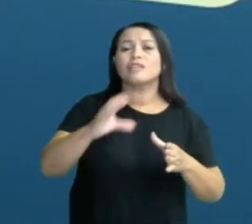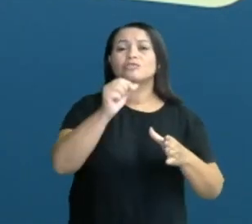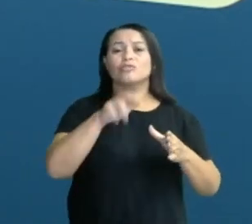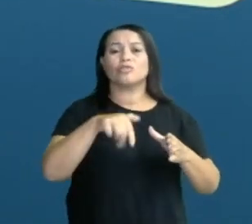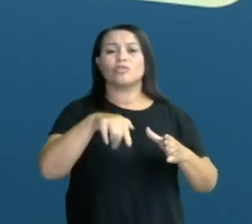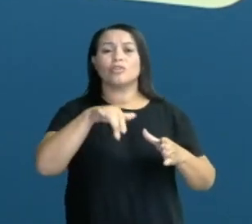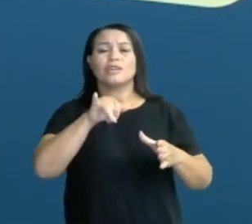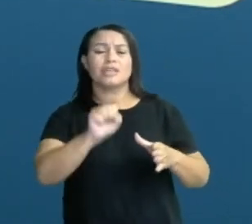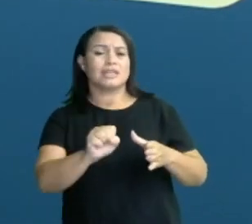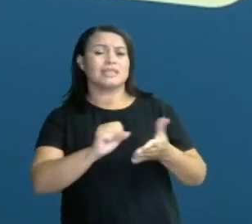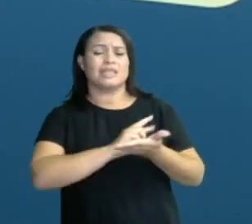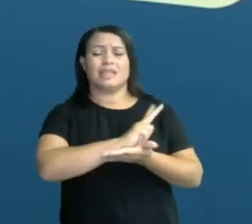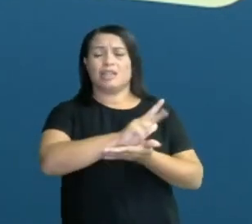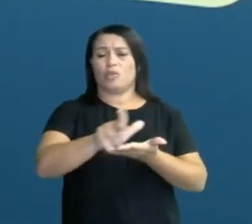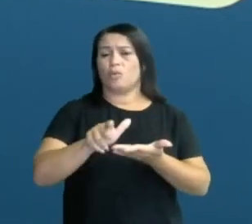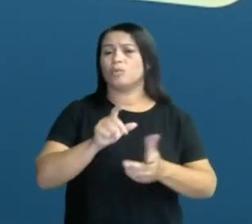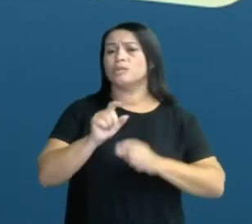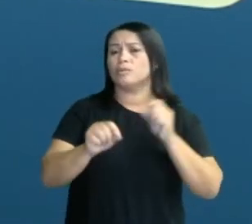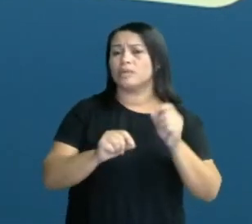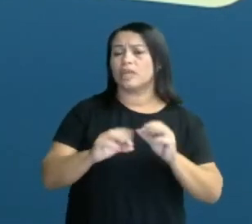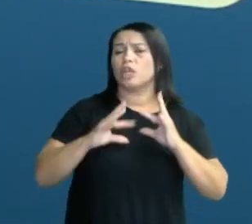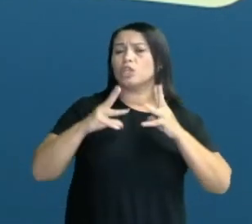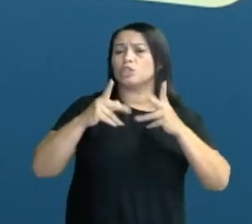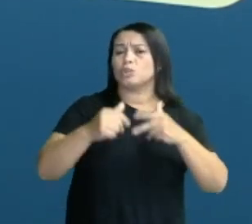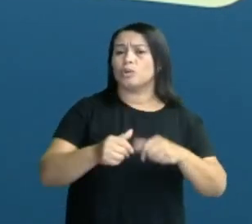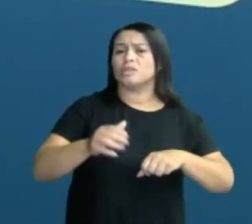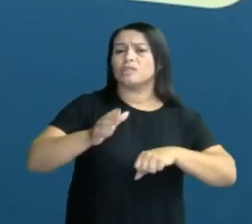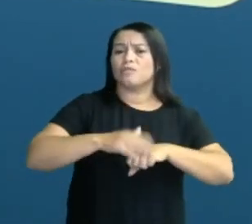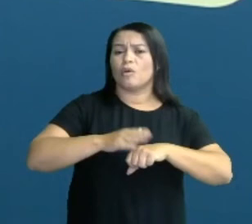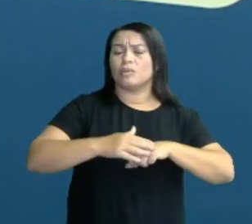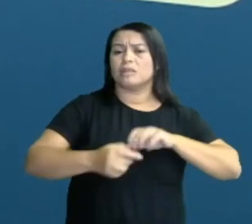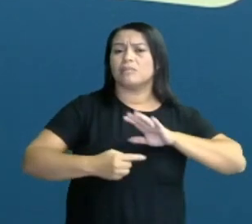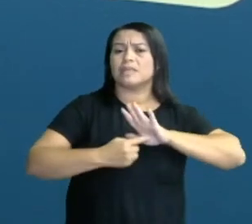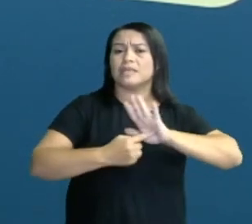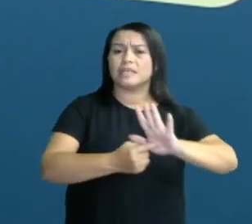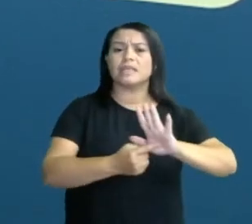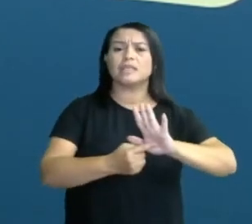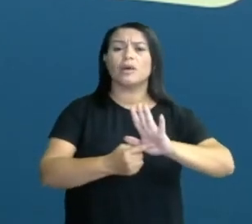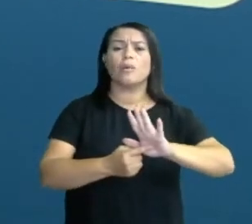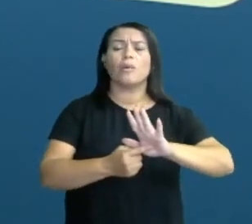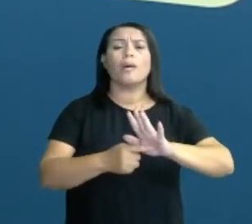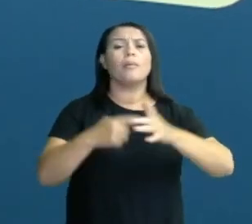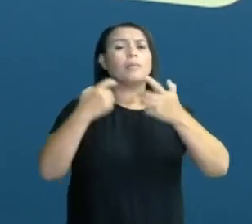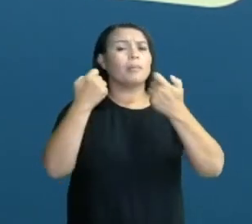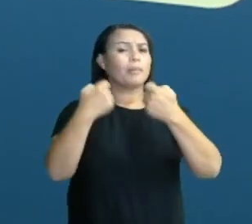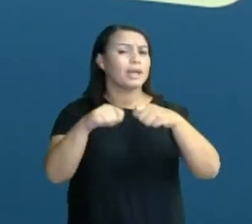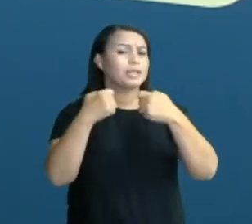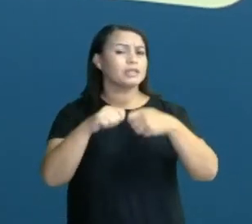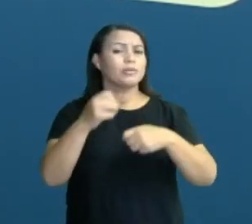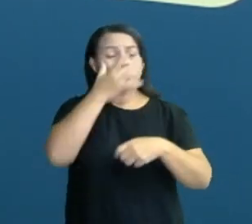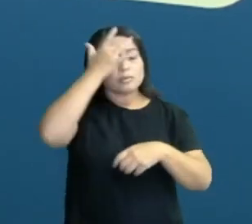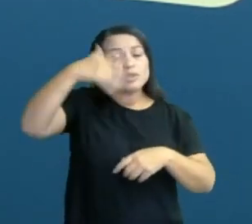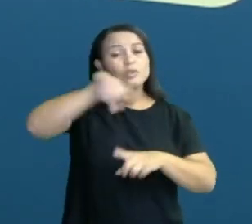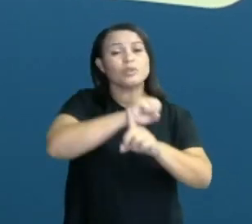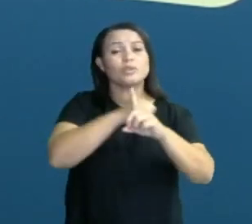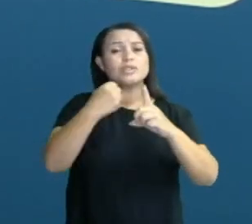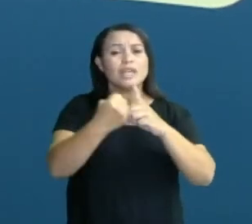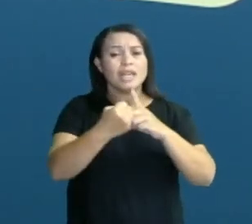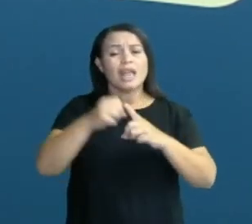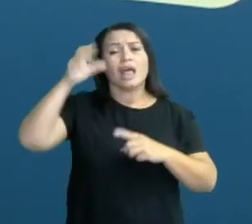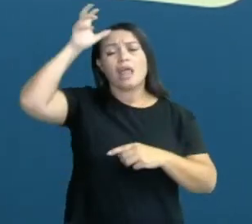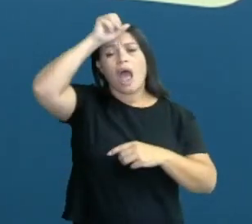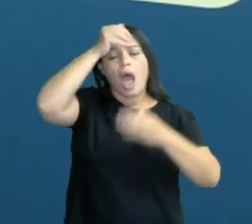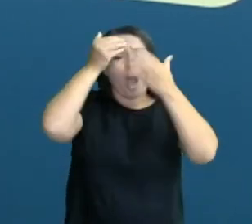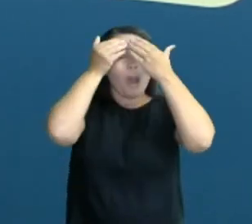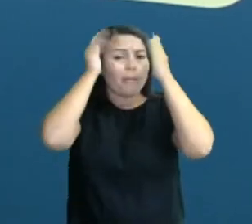de diagramas, entre outros. E todas essas formas de representação, elas são imprescindíveis para que a sociedade tenha noção